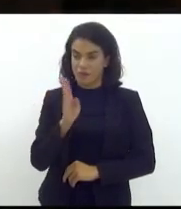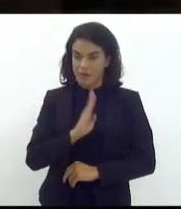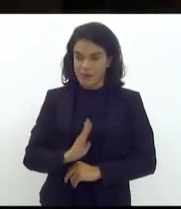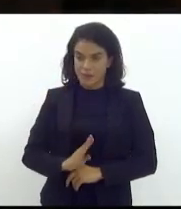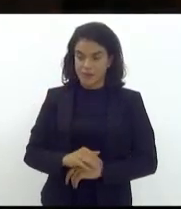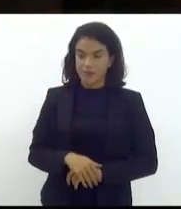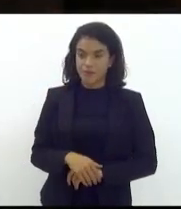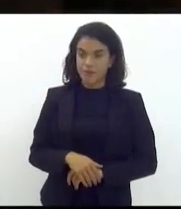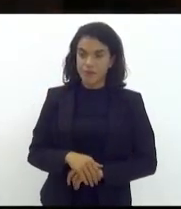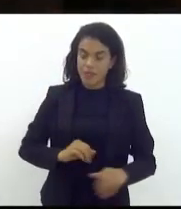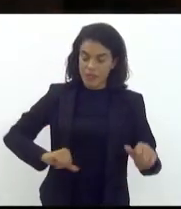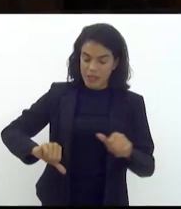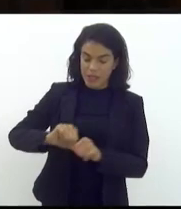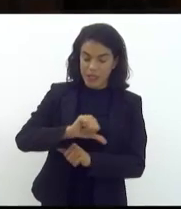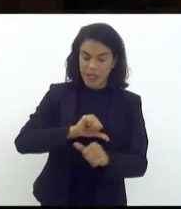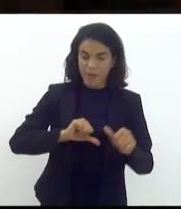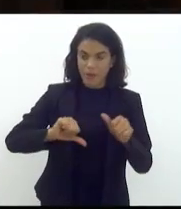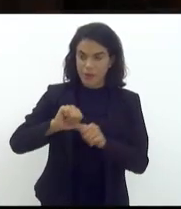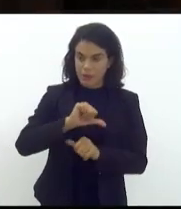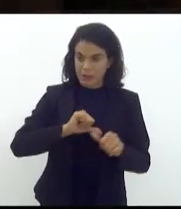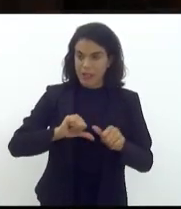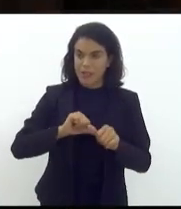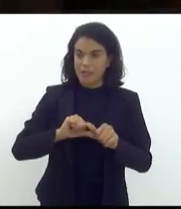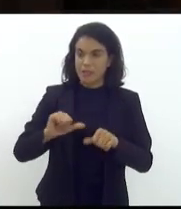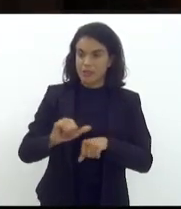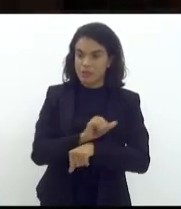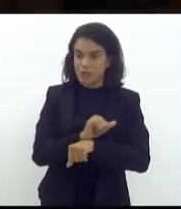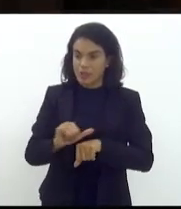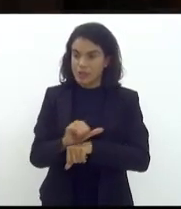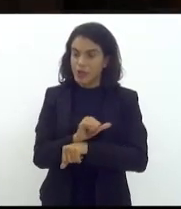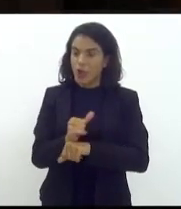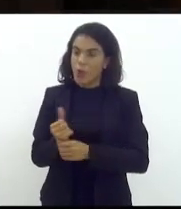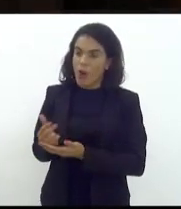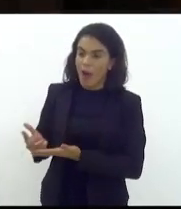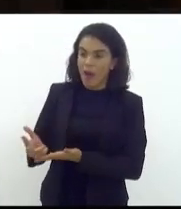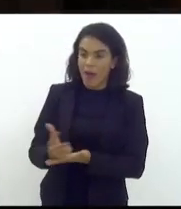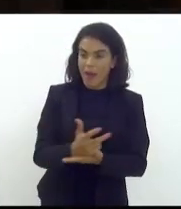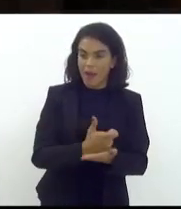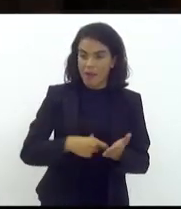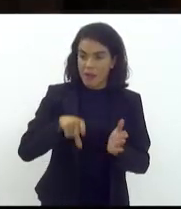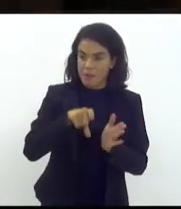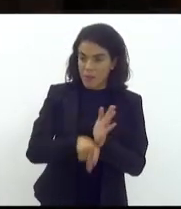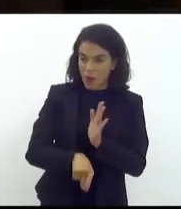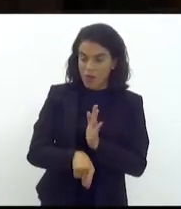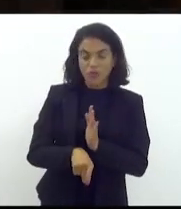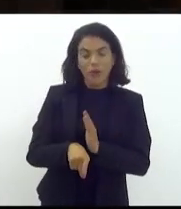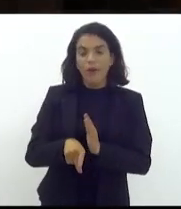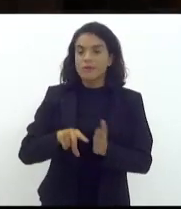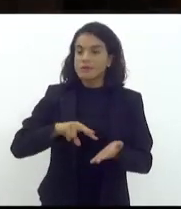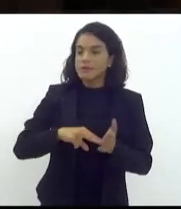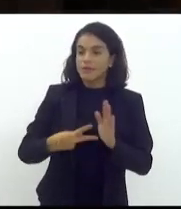e a reforma tributária ela é profundamente